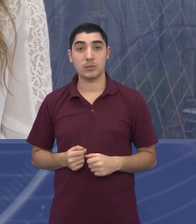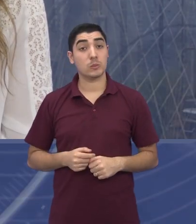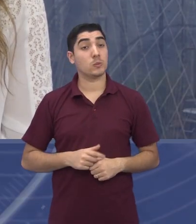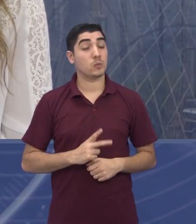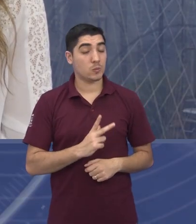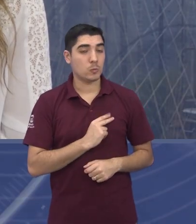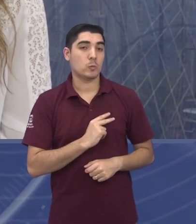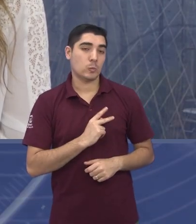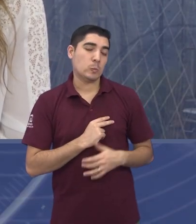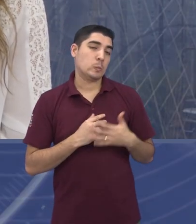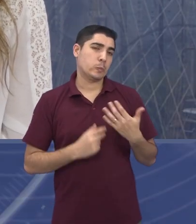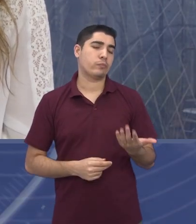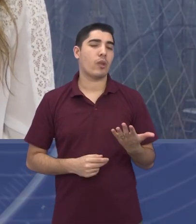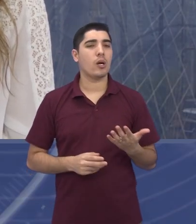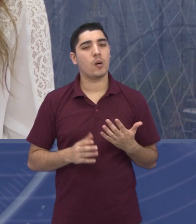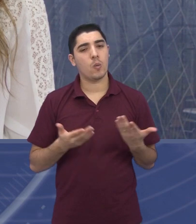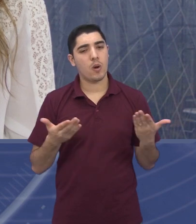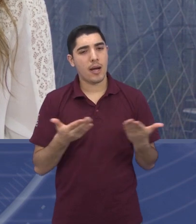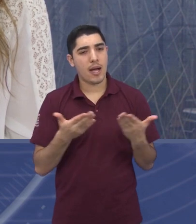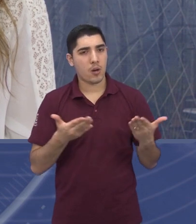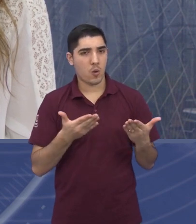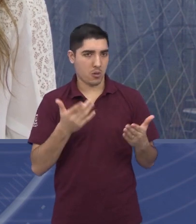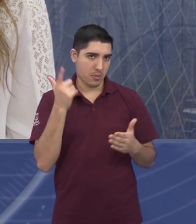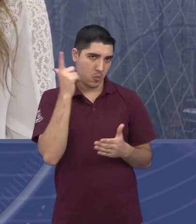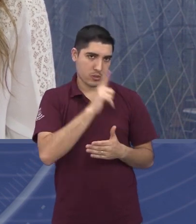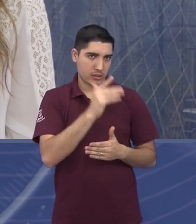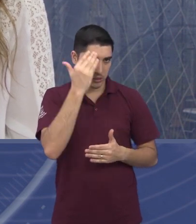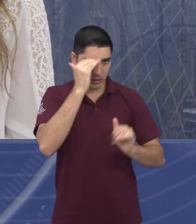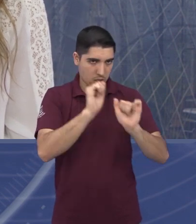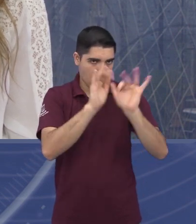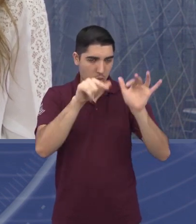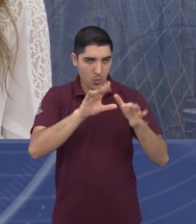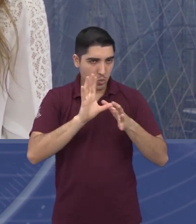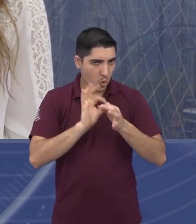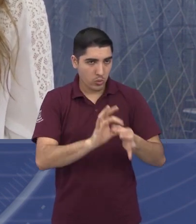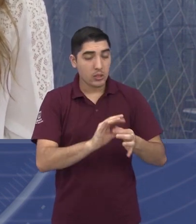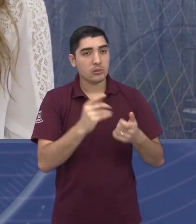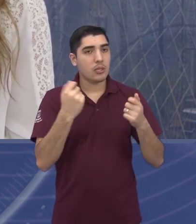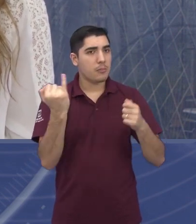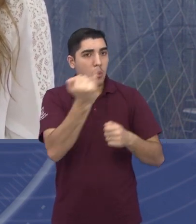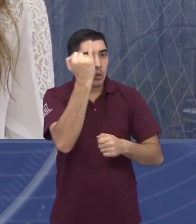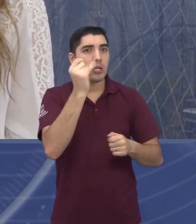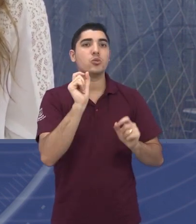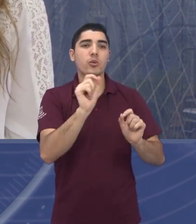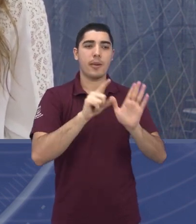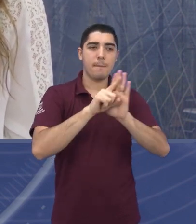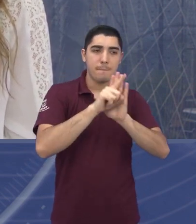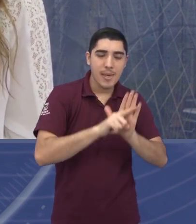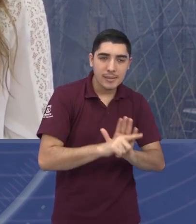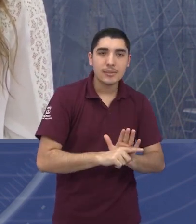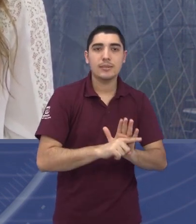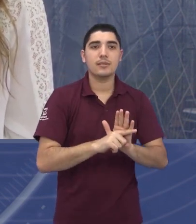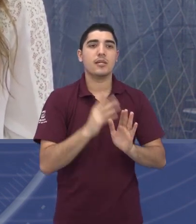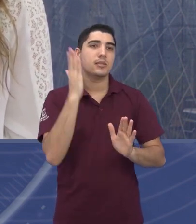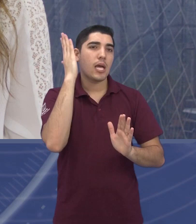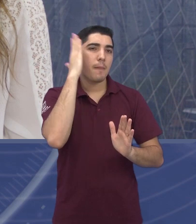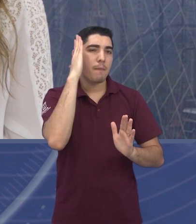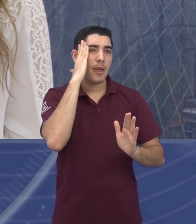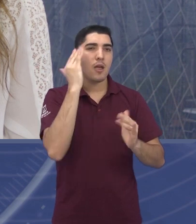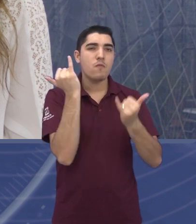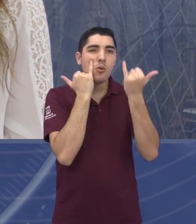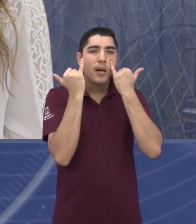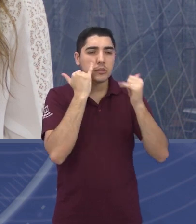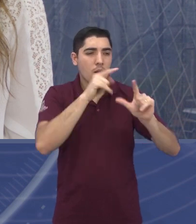Bacana. E aí, só para a gente contextualizar a importância, né, de pesquisas, de um censo como esse